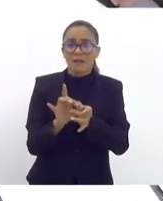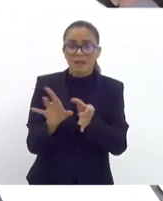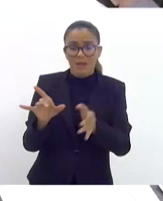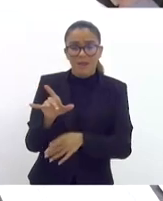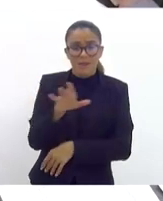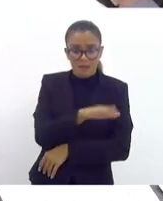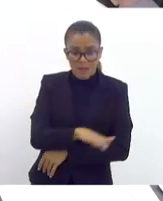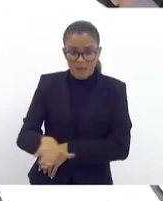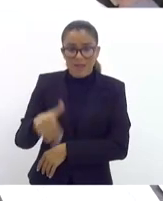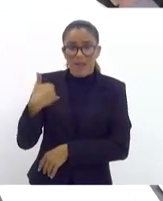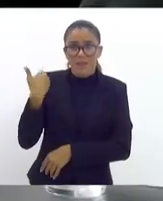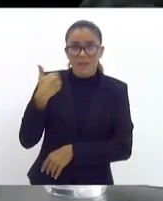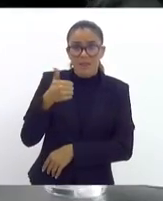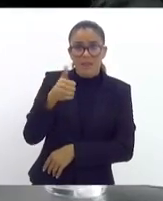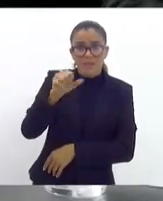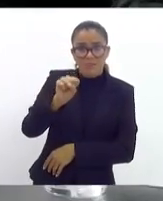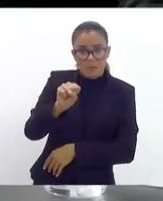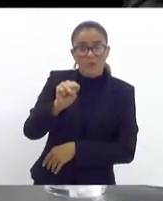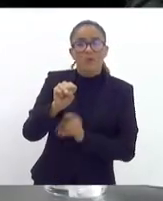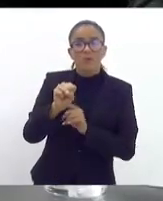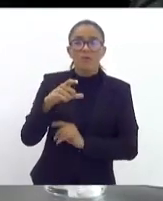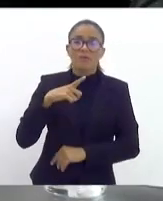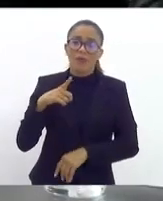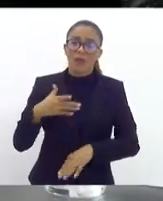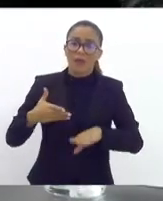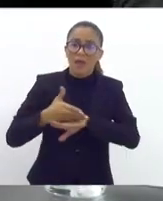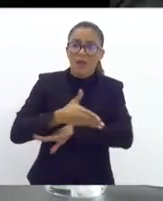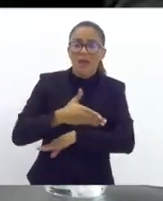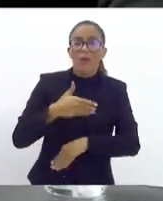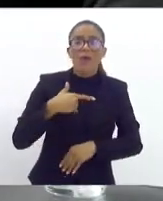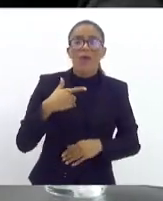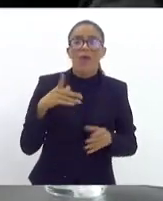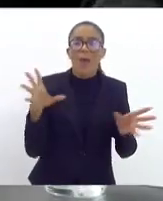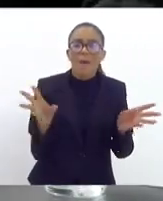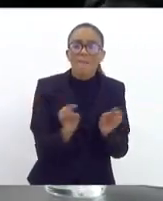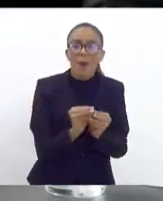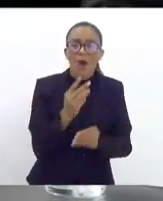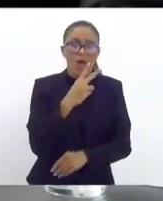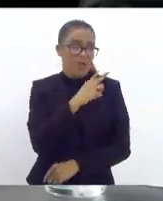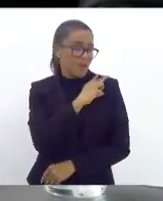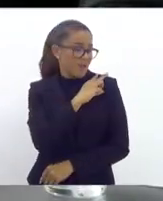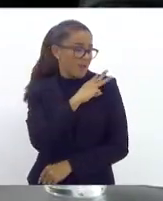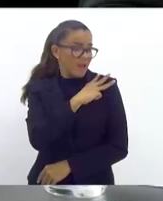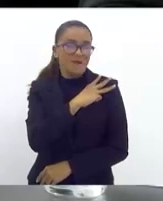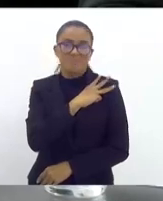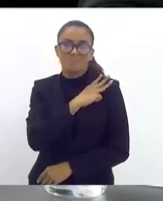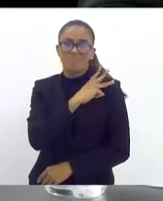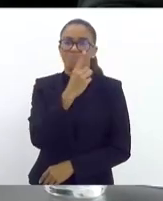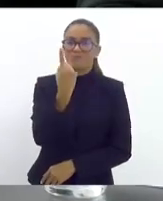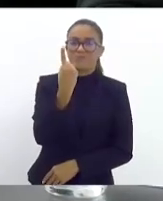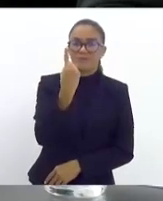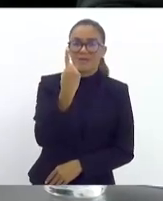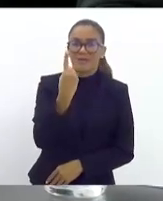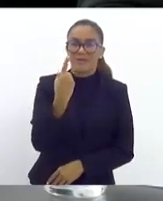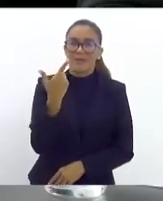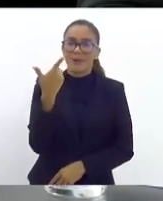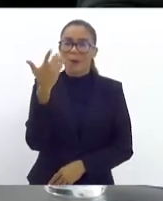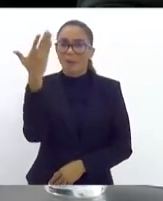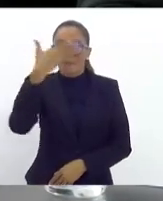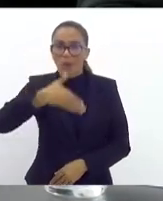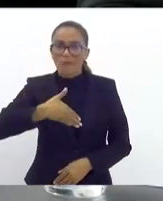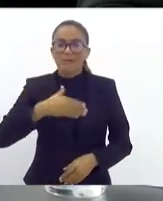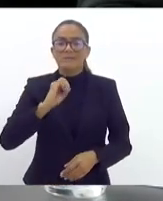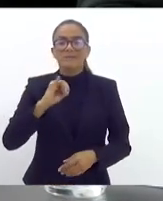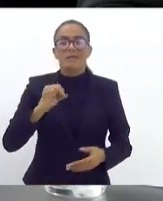que o menor de 18 anos tem acesso ao supletivo quando comprovar que passou na universidade pública tá